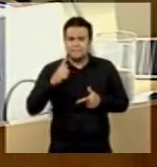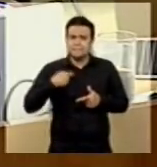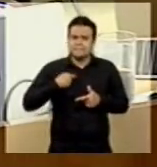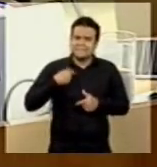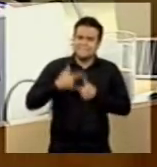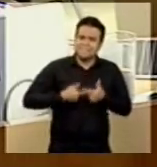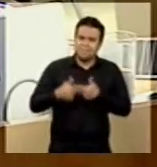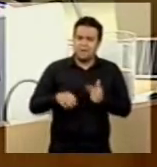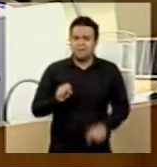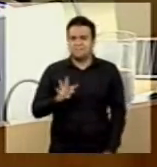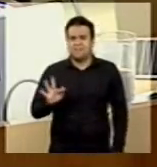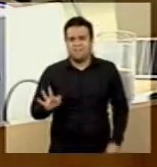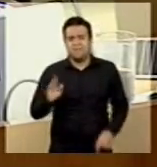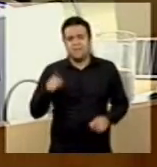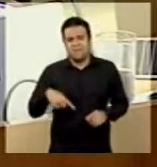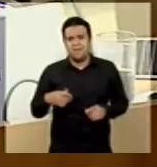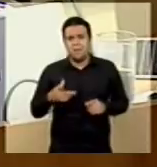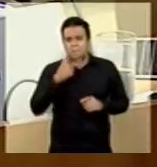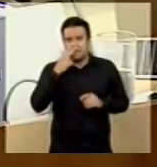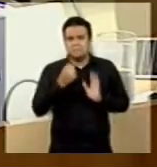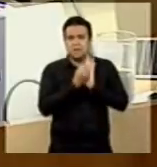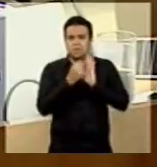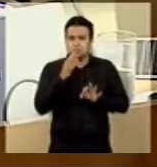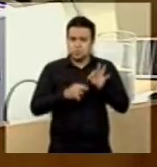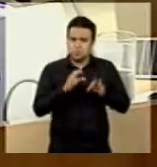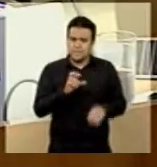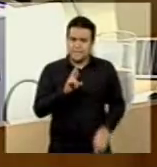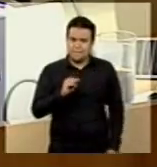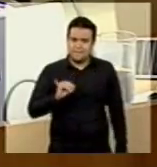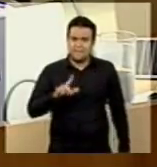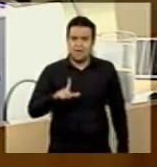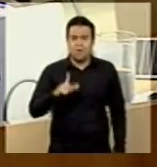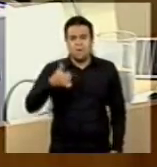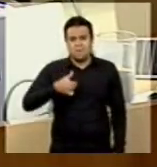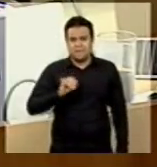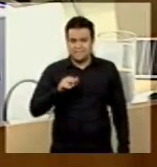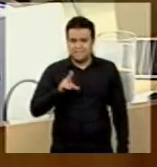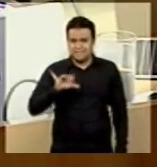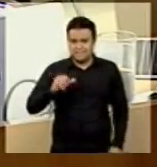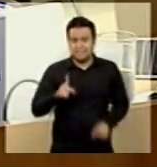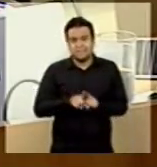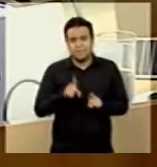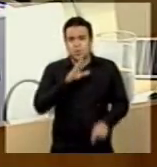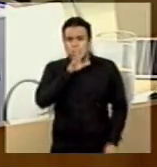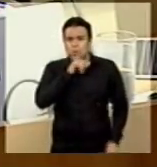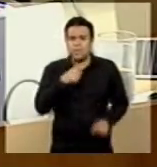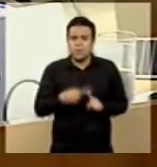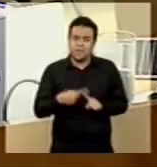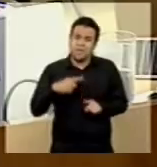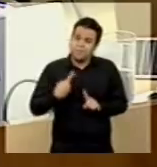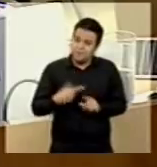ruim porque um tribunal constitucional não deve figurar como juízo criminal de primeira instância. E é ruim porque os processos